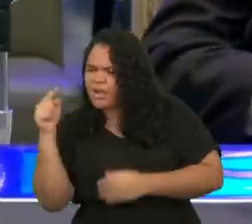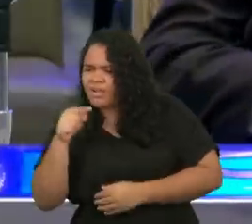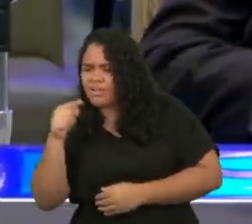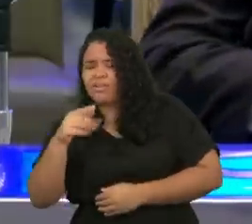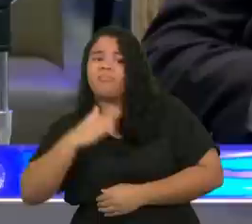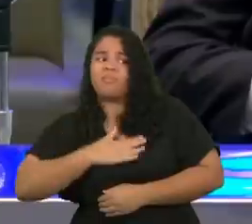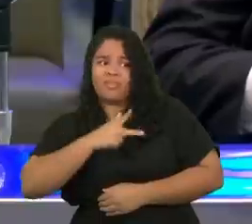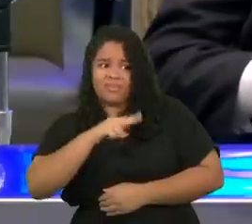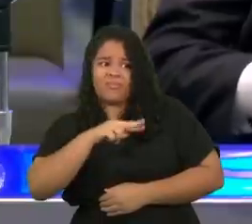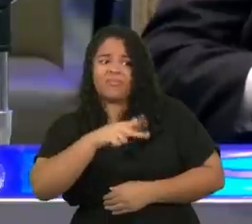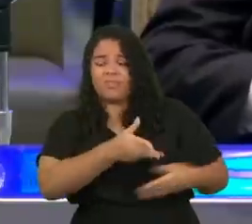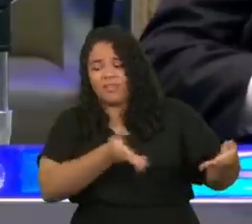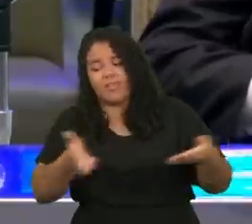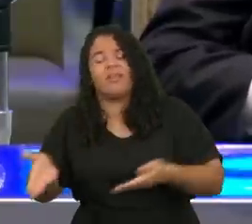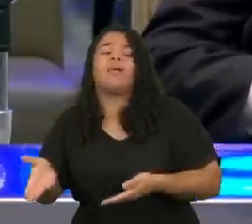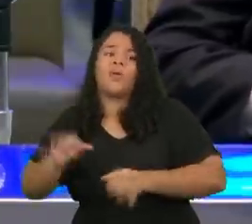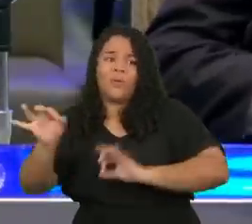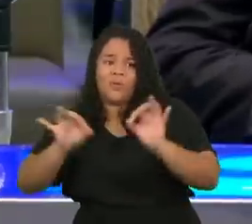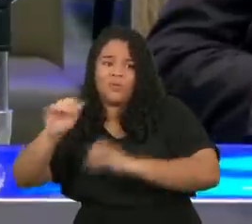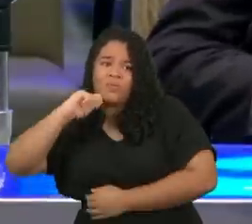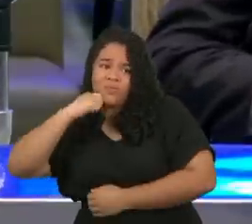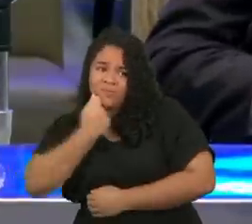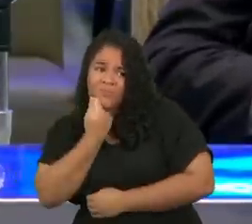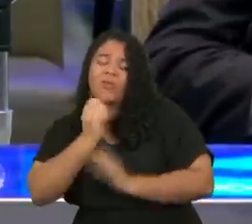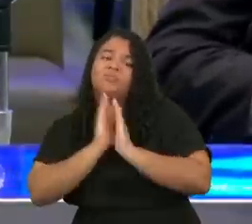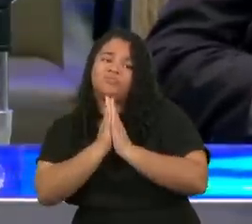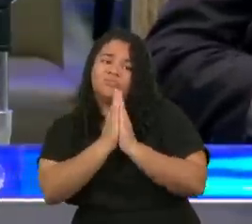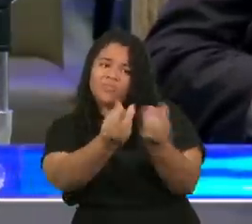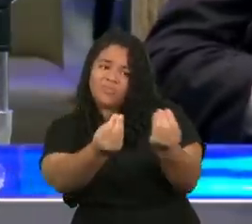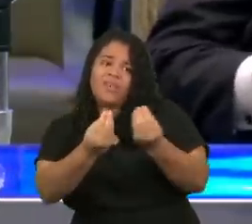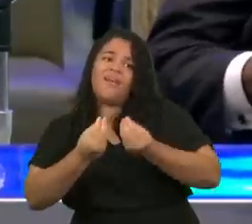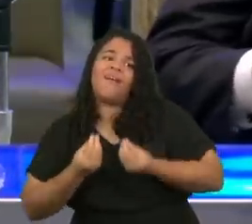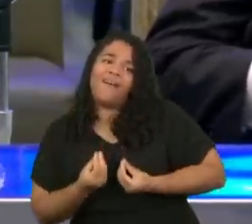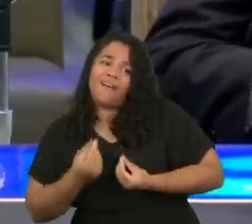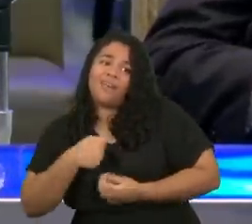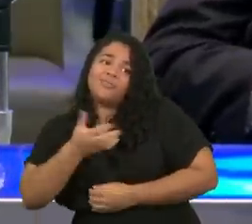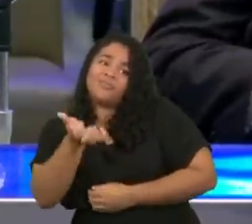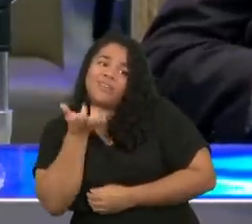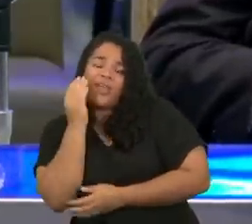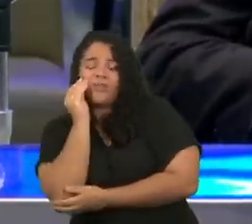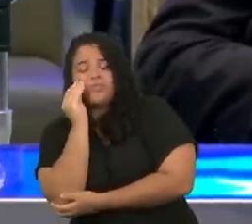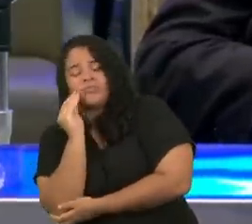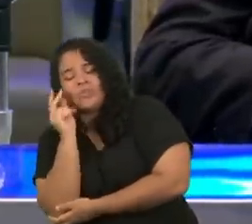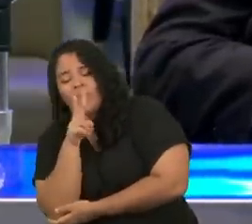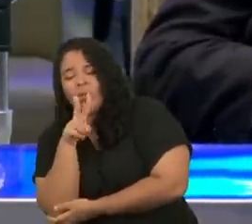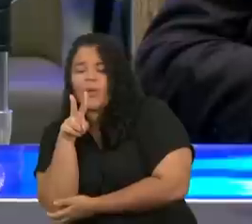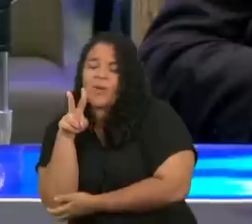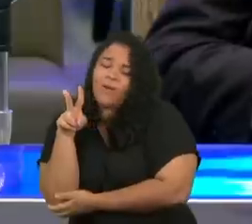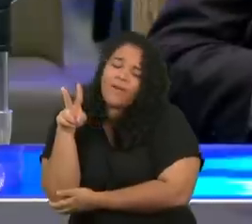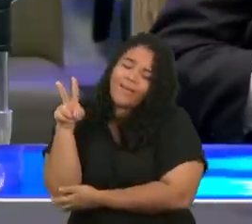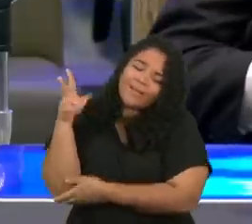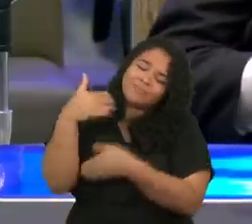e me dê de comer pão e prepare comida diante dos meus olhos para que eu a veja